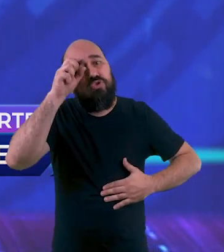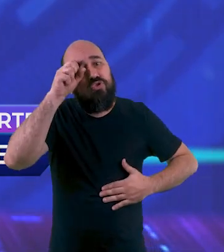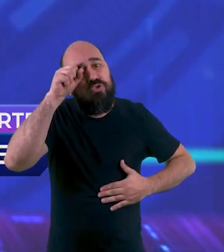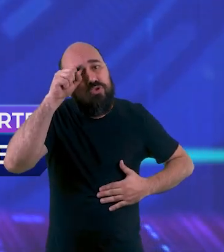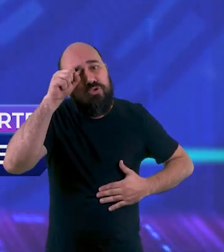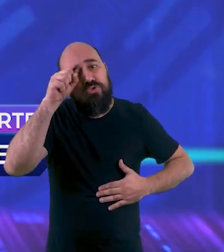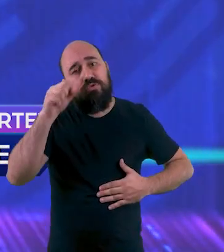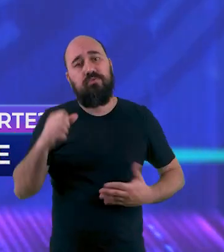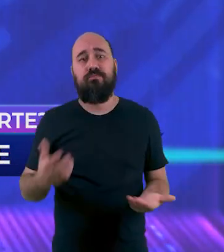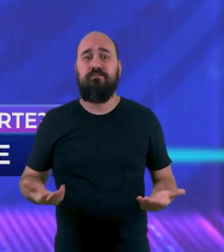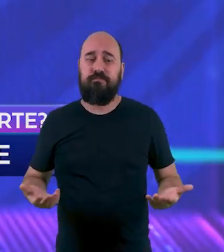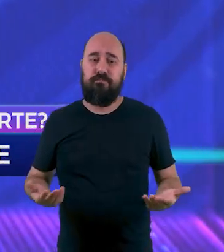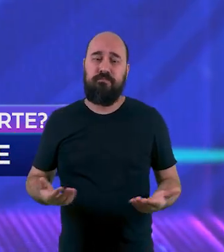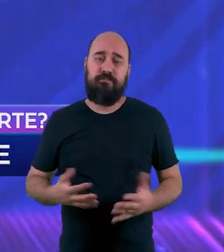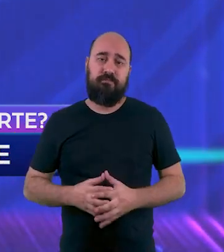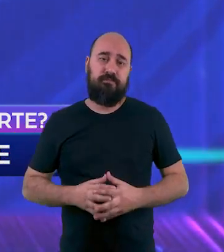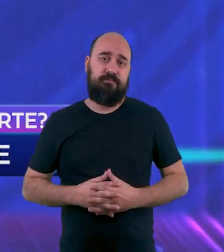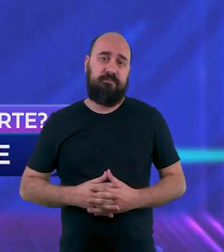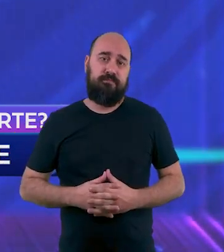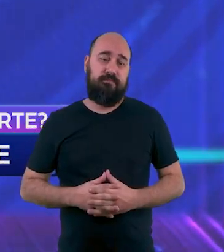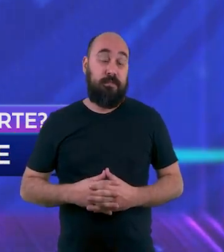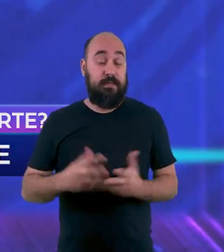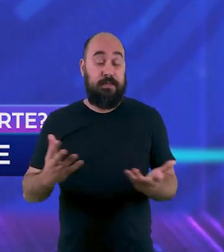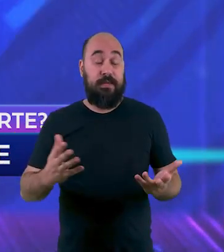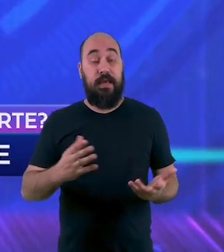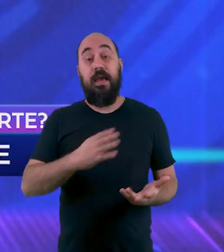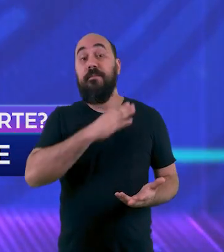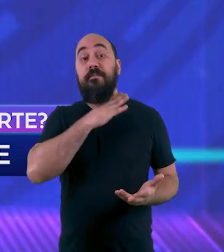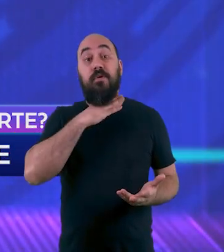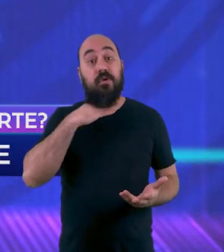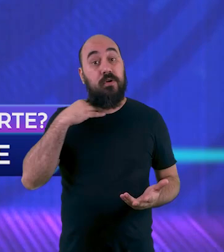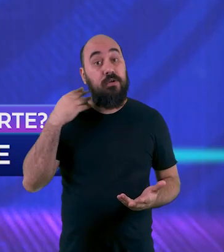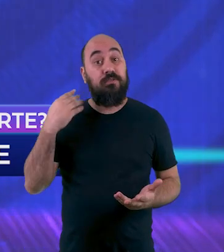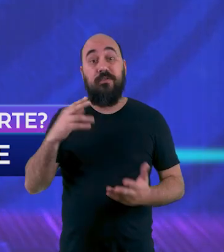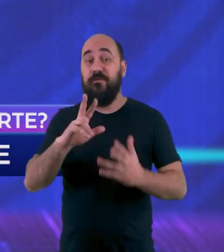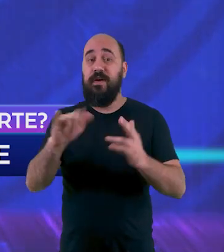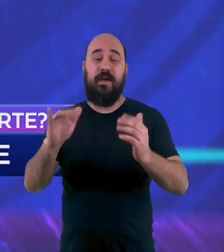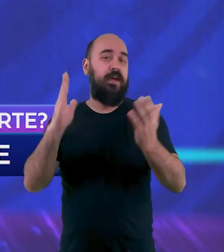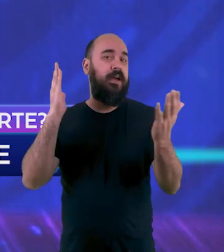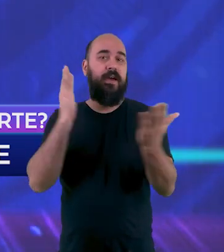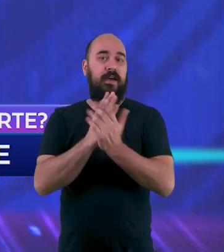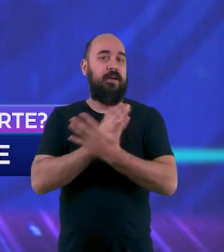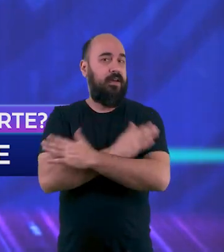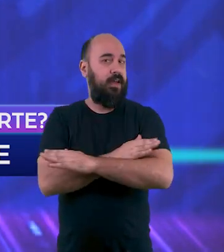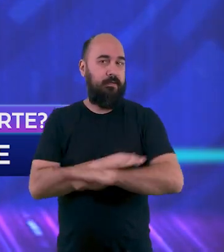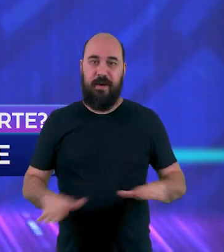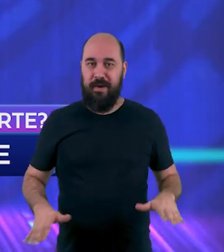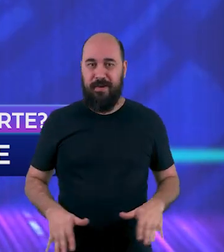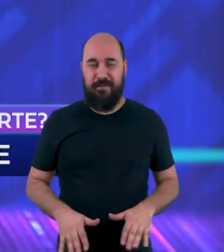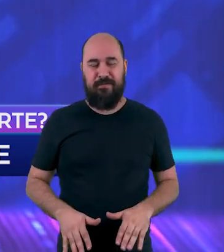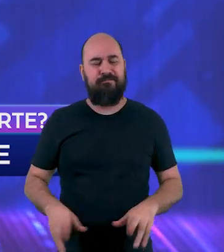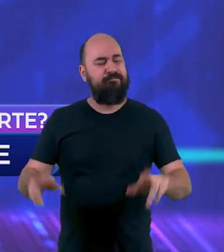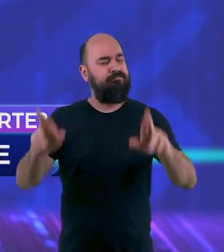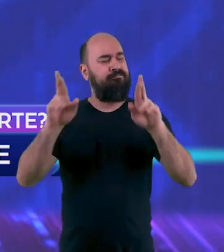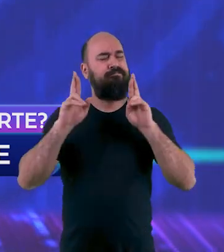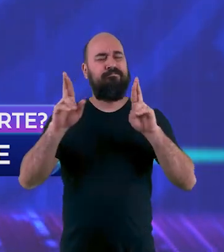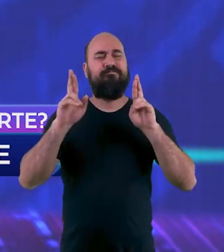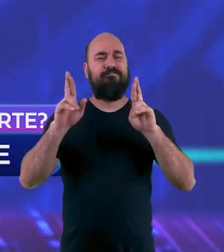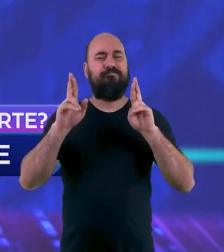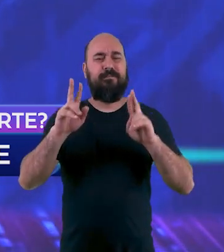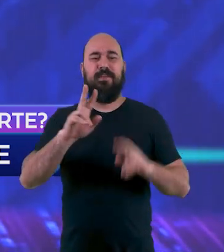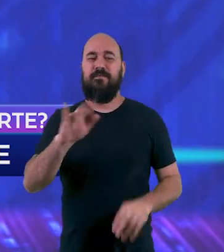morte. Quando a morte morrerá. E a gente espera por esse dia,